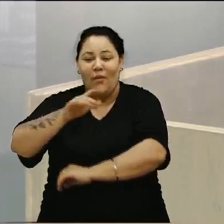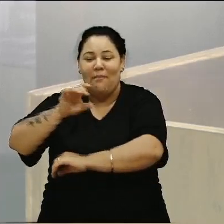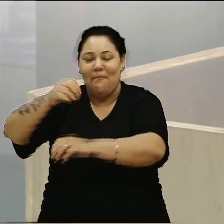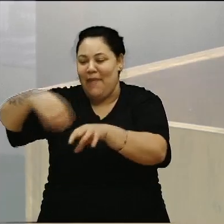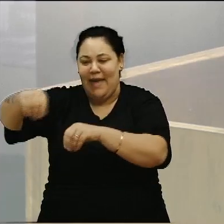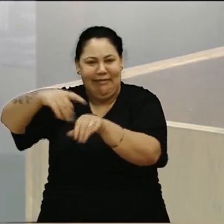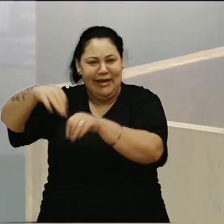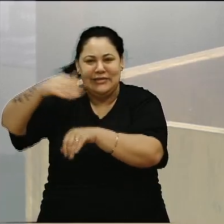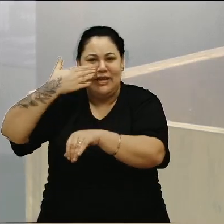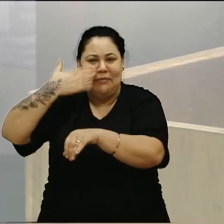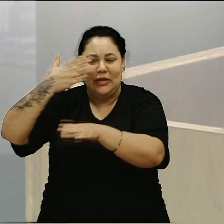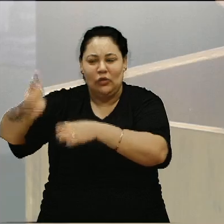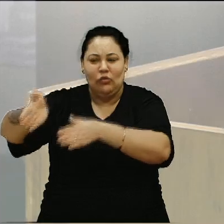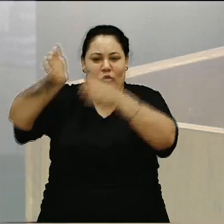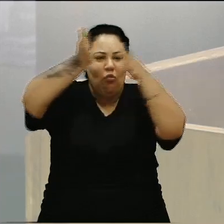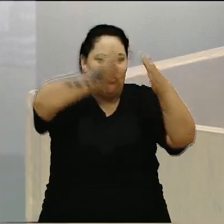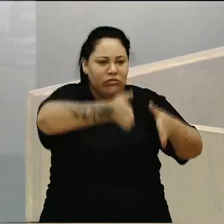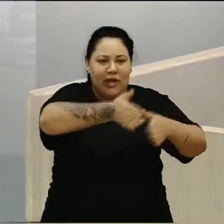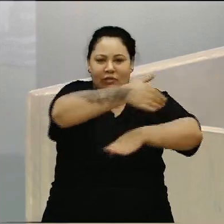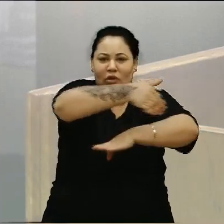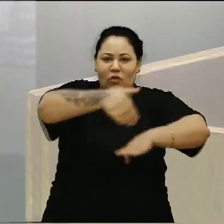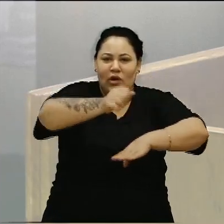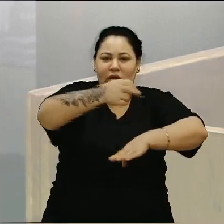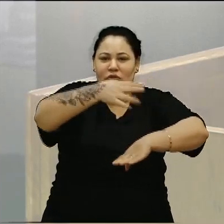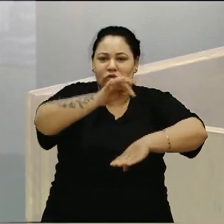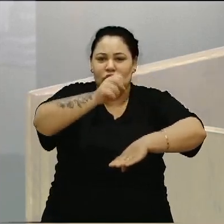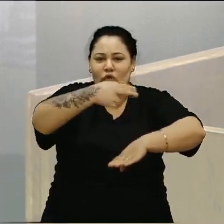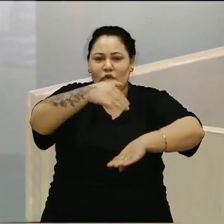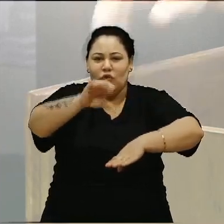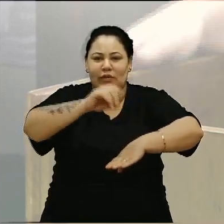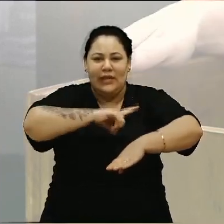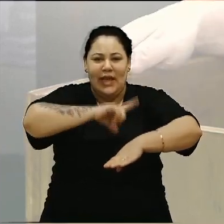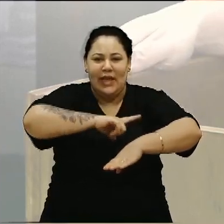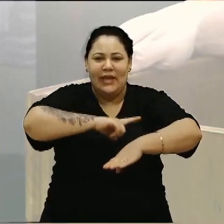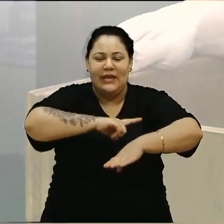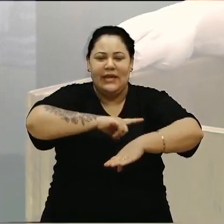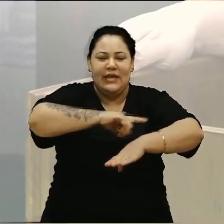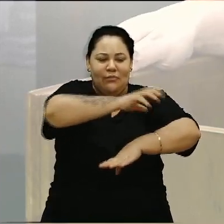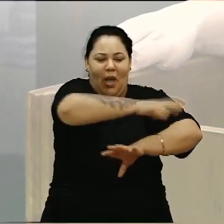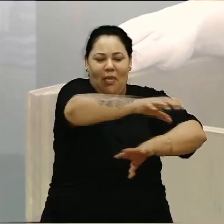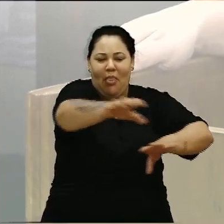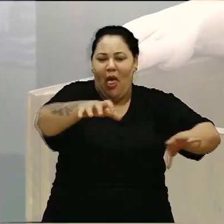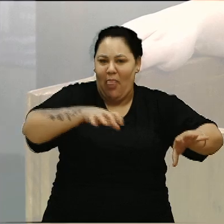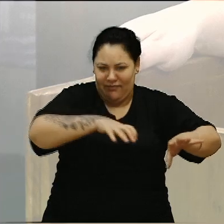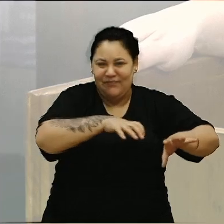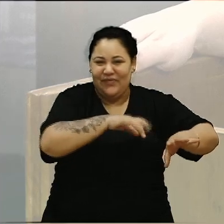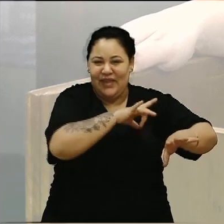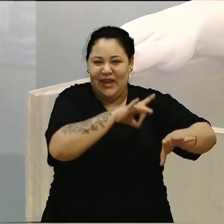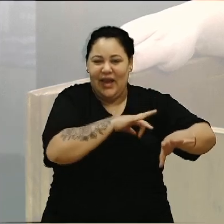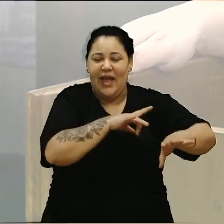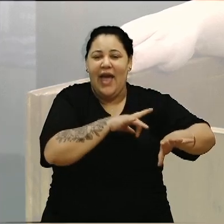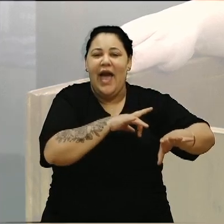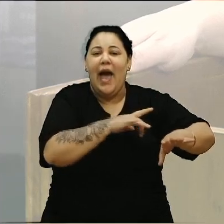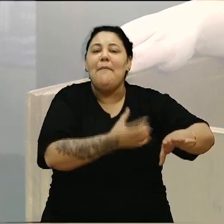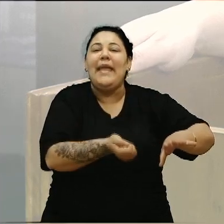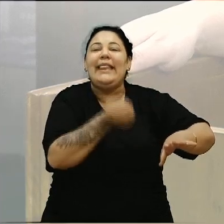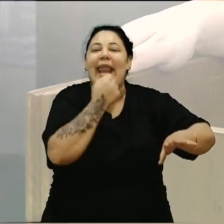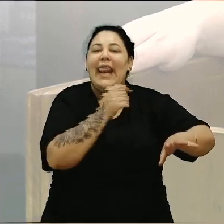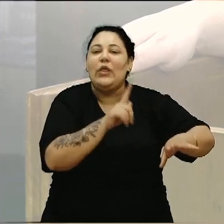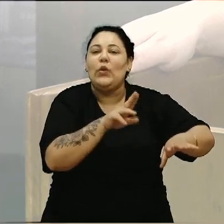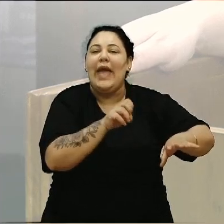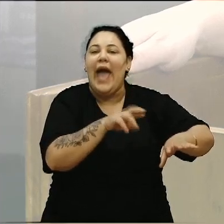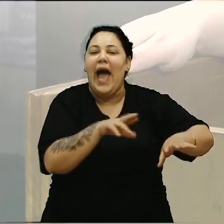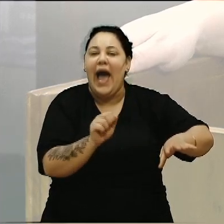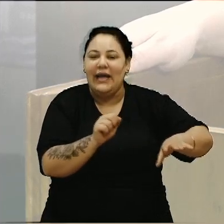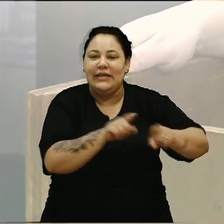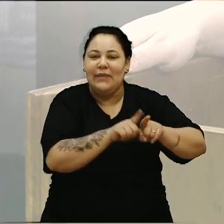outro lado da Antônio Gartemann, tem o Paraíso Cristal, tem a Pedreira do Guerra. E lá, os moradores, com certeza